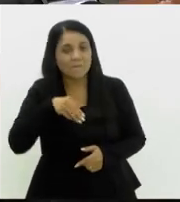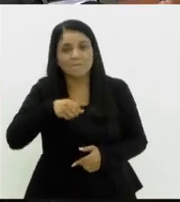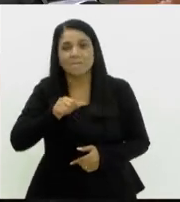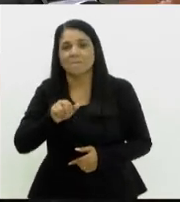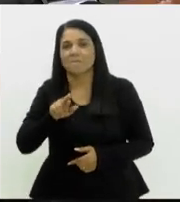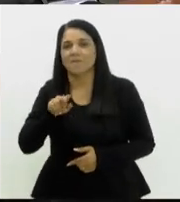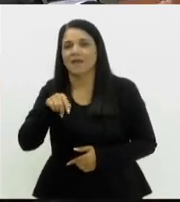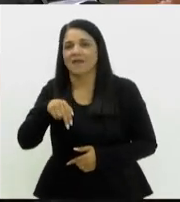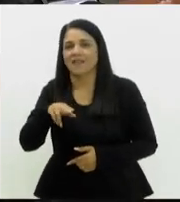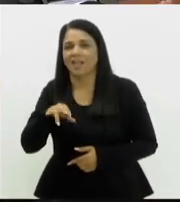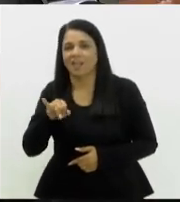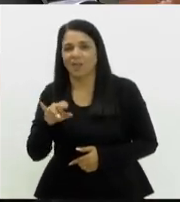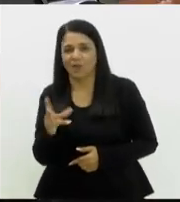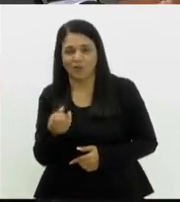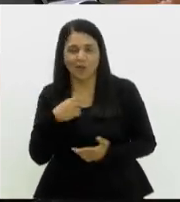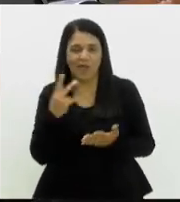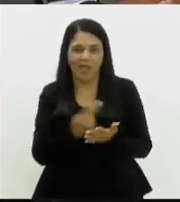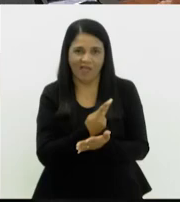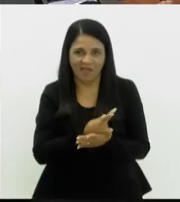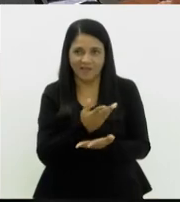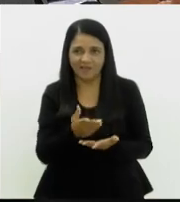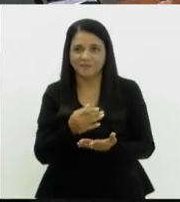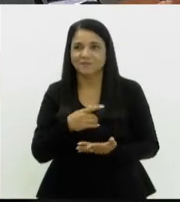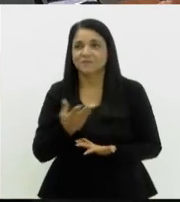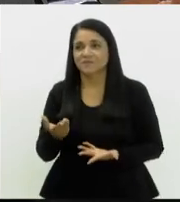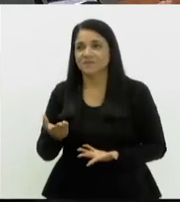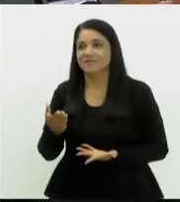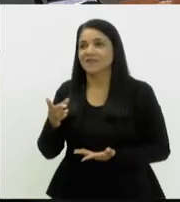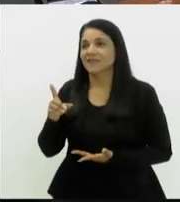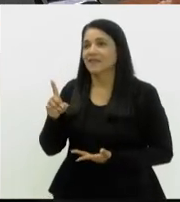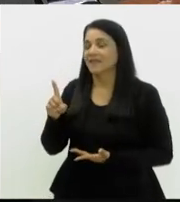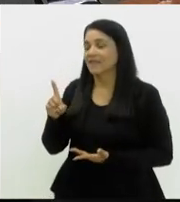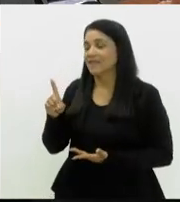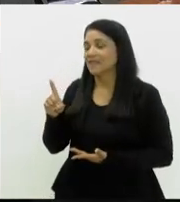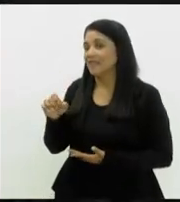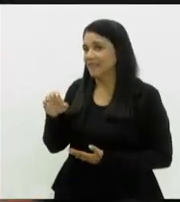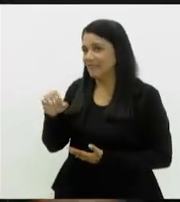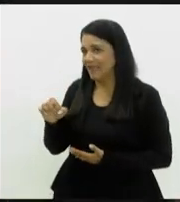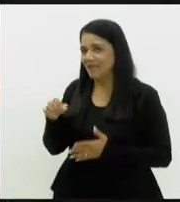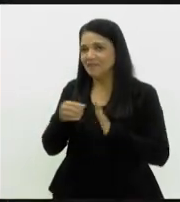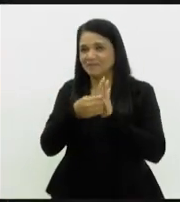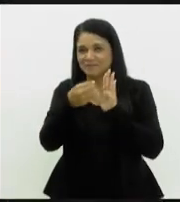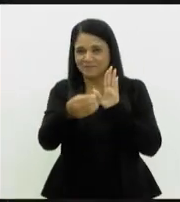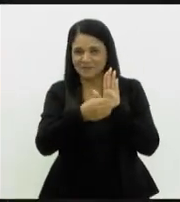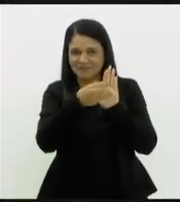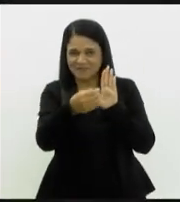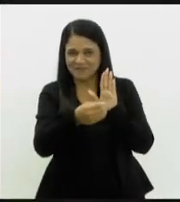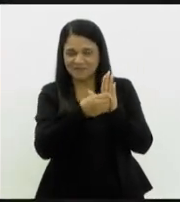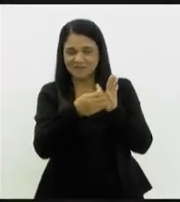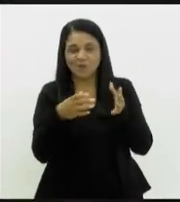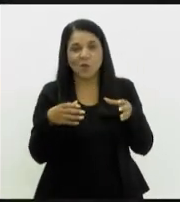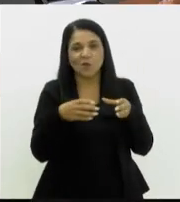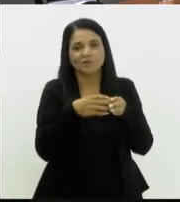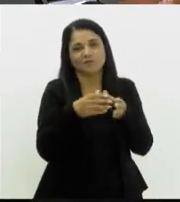dúvida nenhuma. Dedé, por gentileza, nos dê a honra de emitir esse parecer pela Comissão de